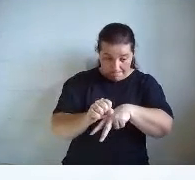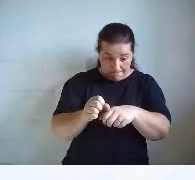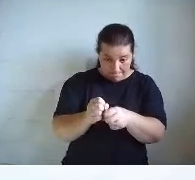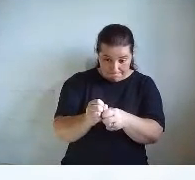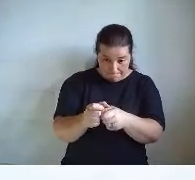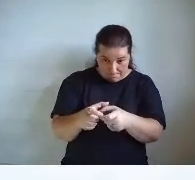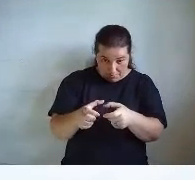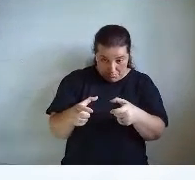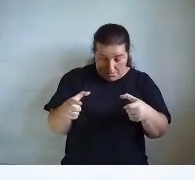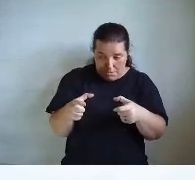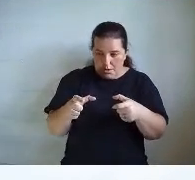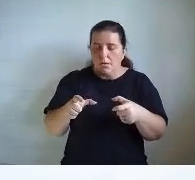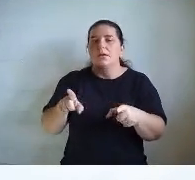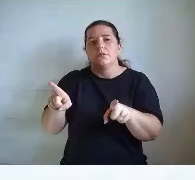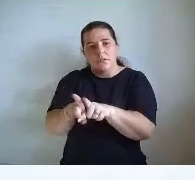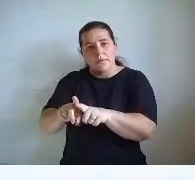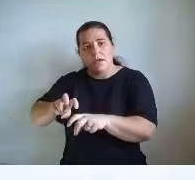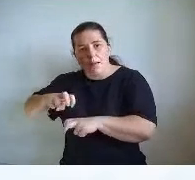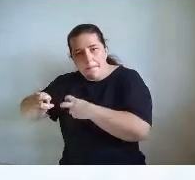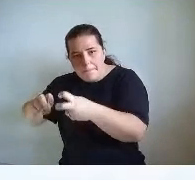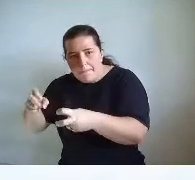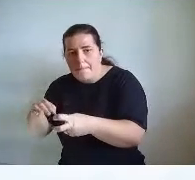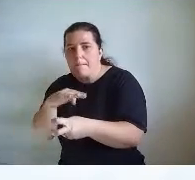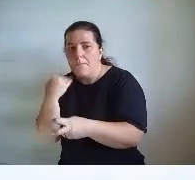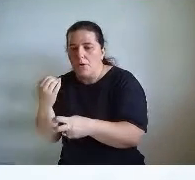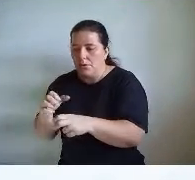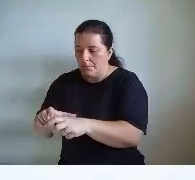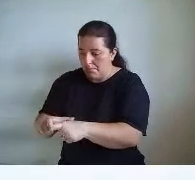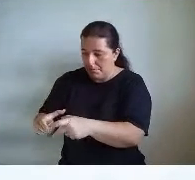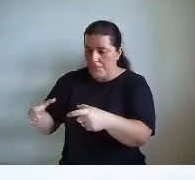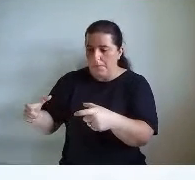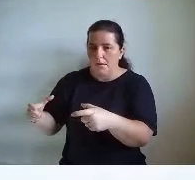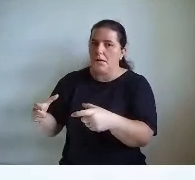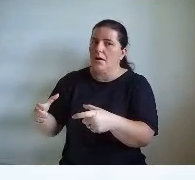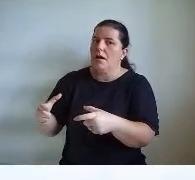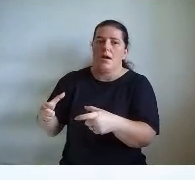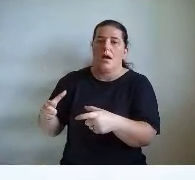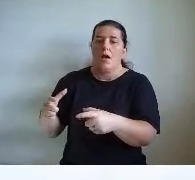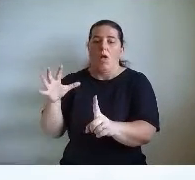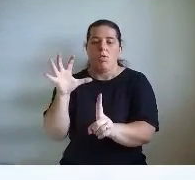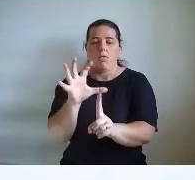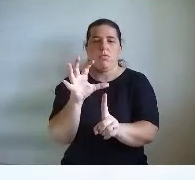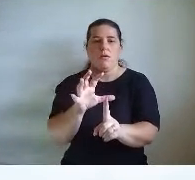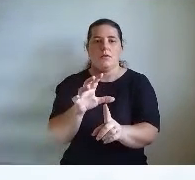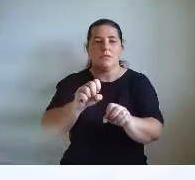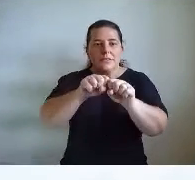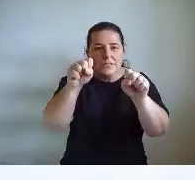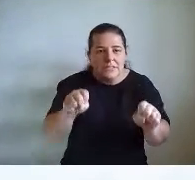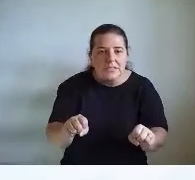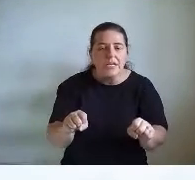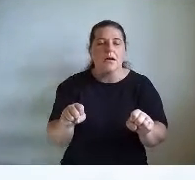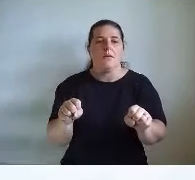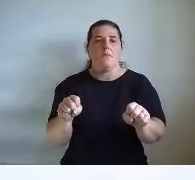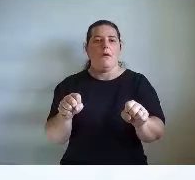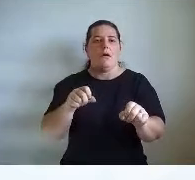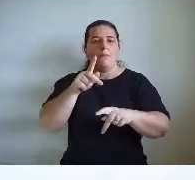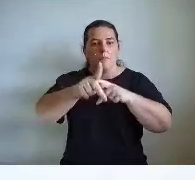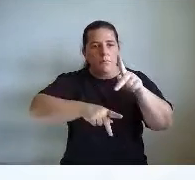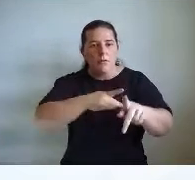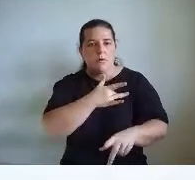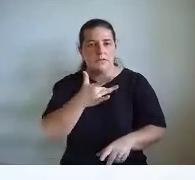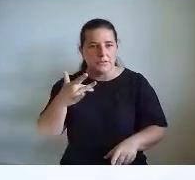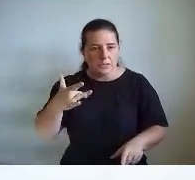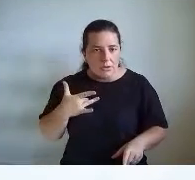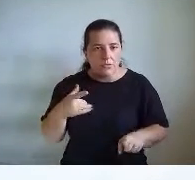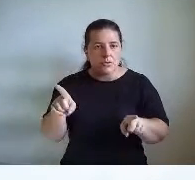a pressão no sistema de saúde público e privado, com o colapso que a gente está vivendo, né? A gente já pode dizer que é